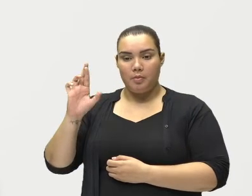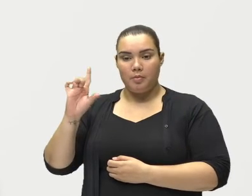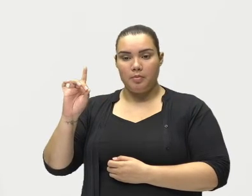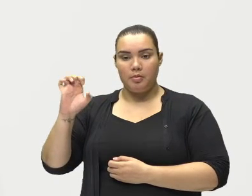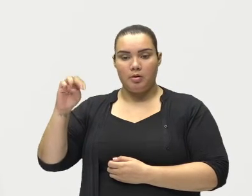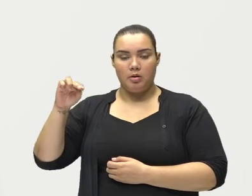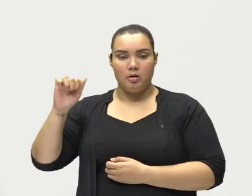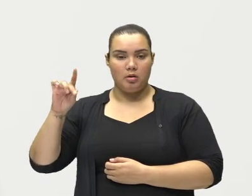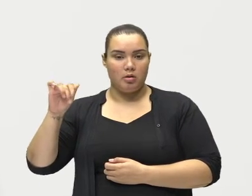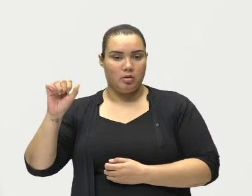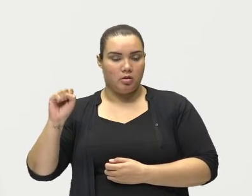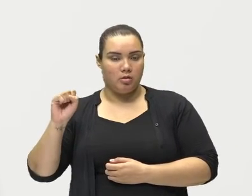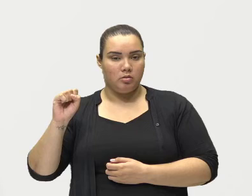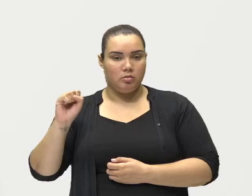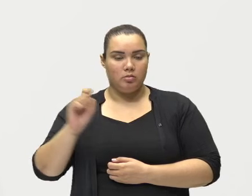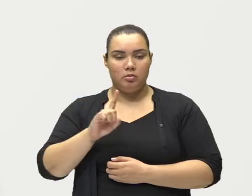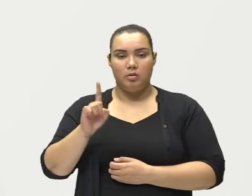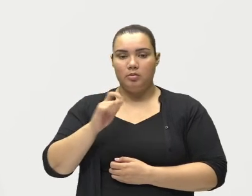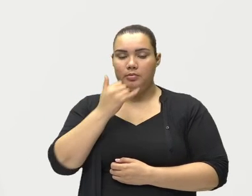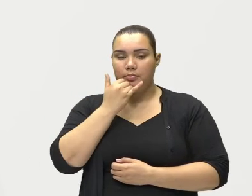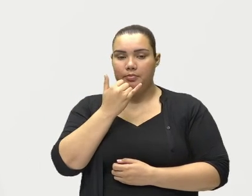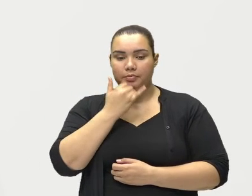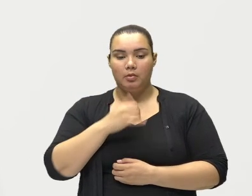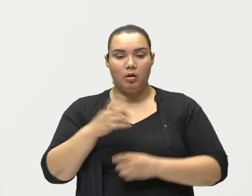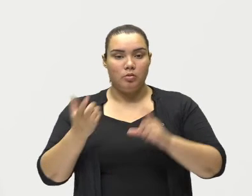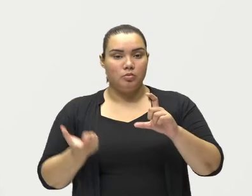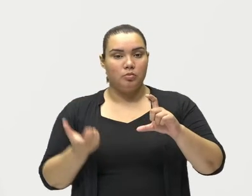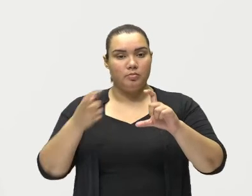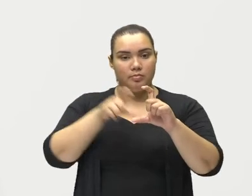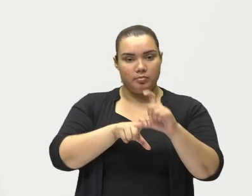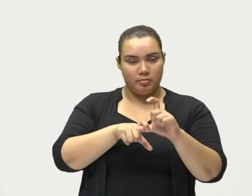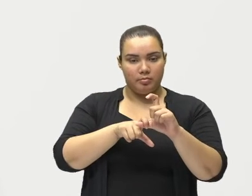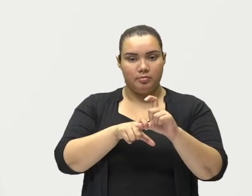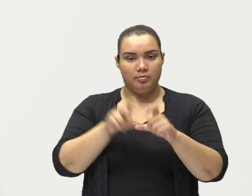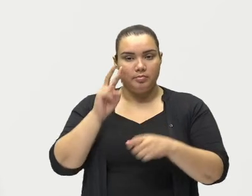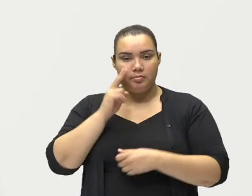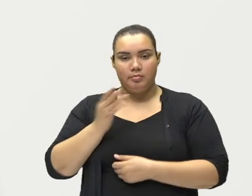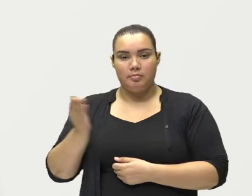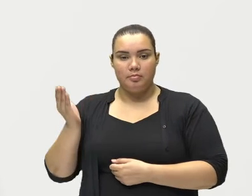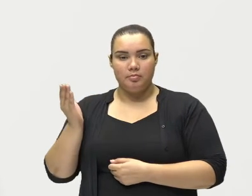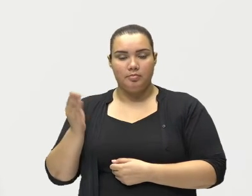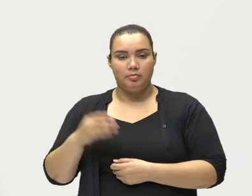coordenadas. Coordenadas não, professor. Subordinadas. Orações subordinadas, olha só.